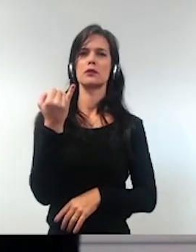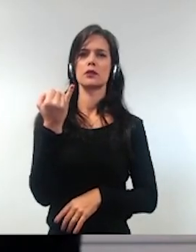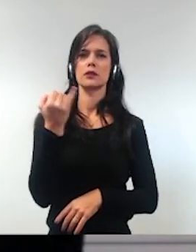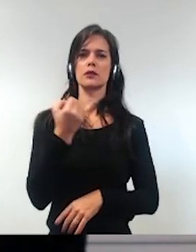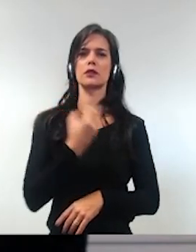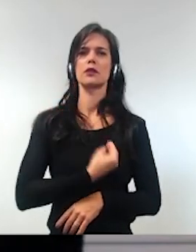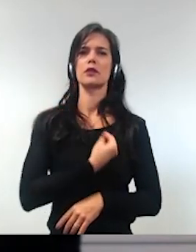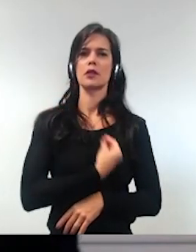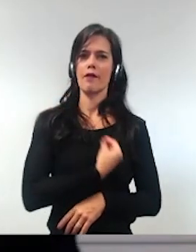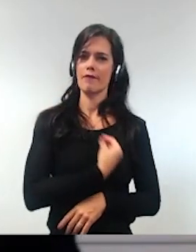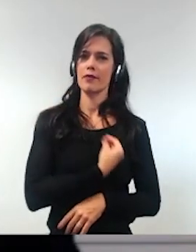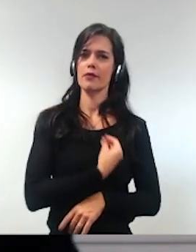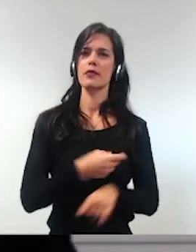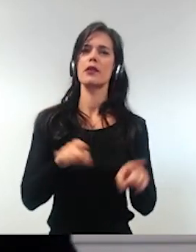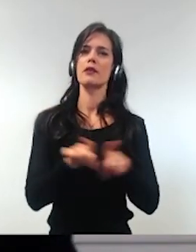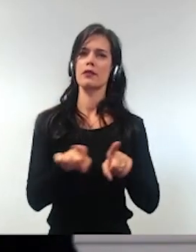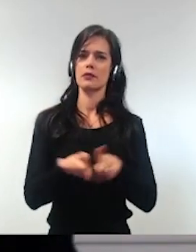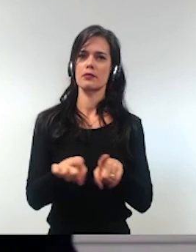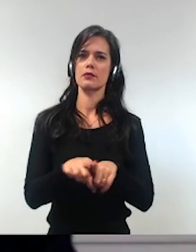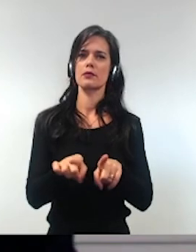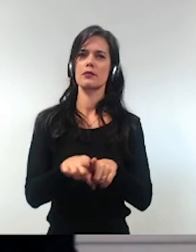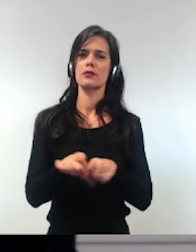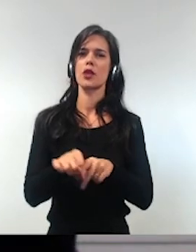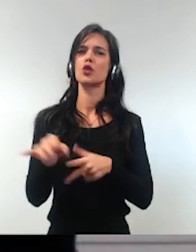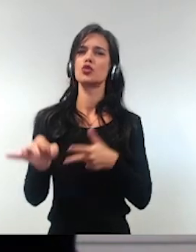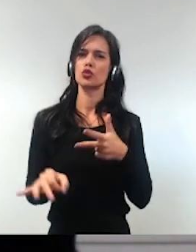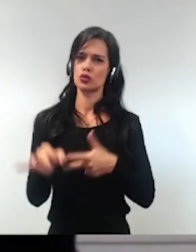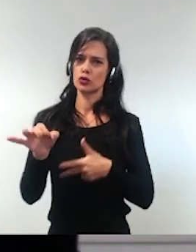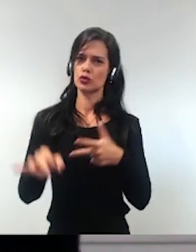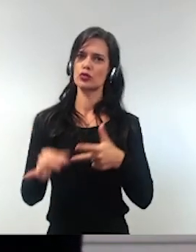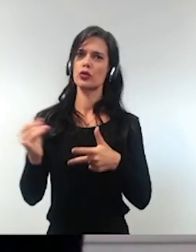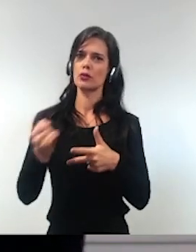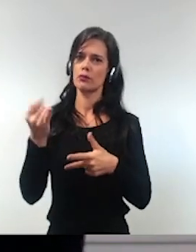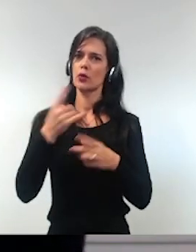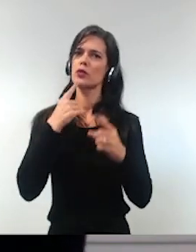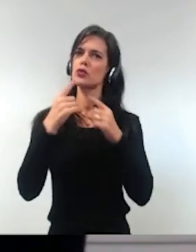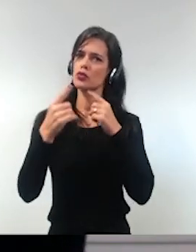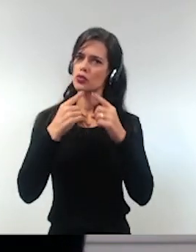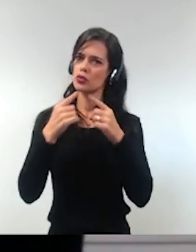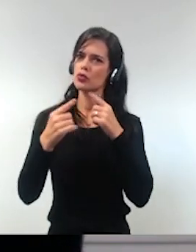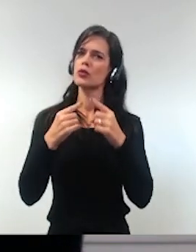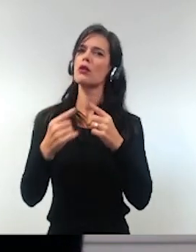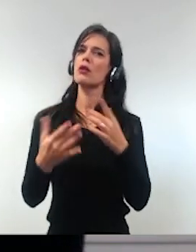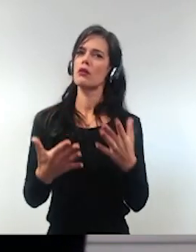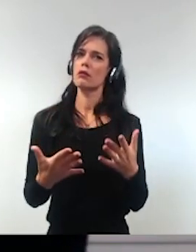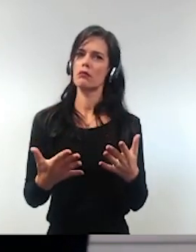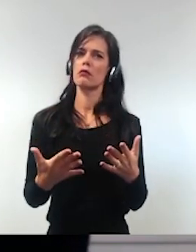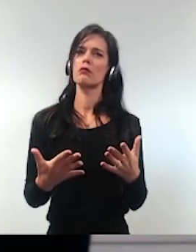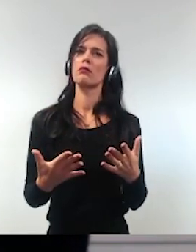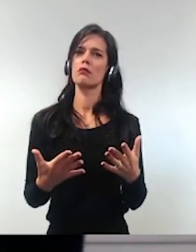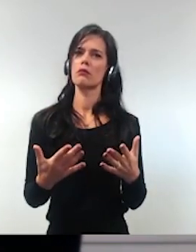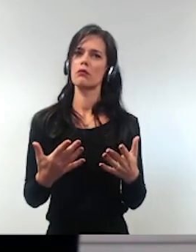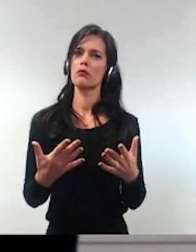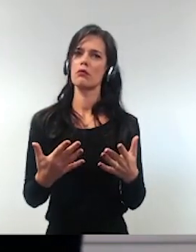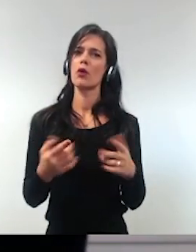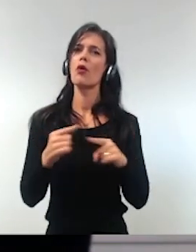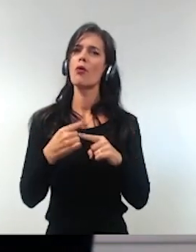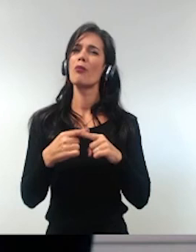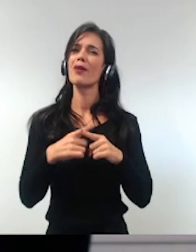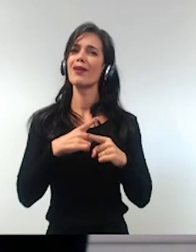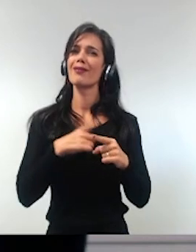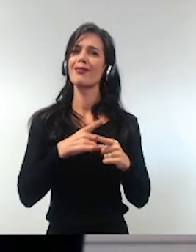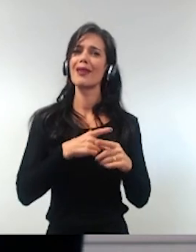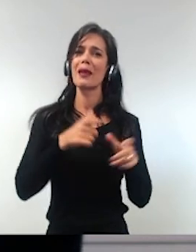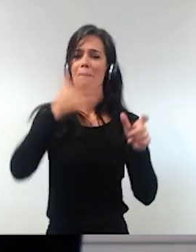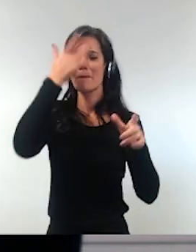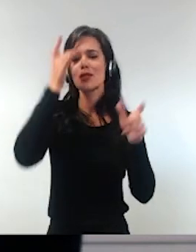na vida e principalmente no Poder Judiciário, que é um órgão de tanto interesse, de tantos